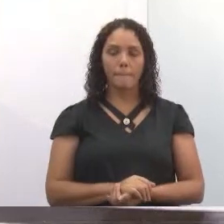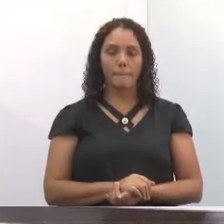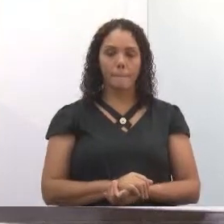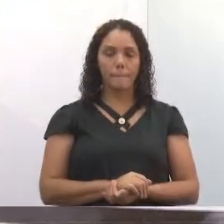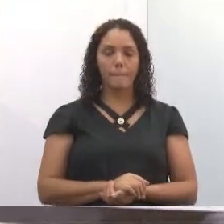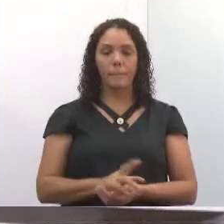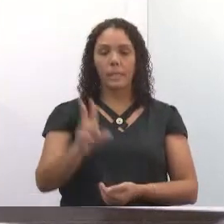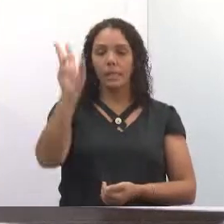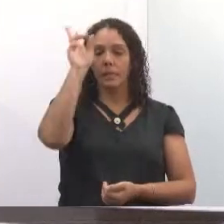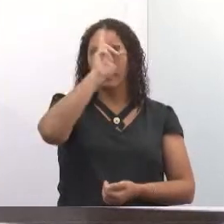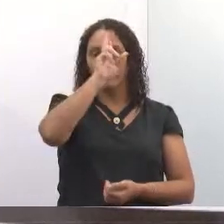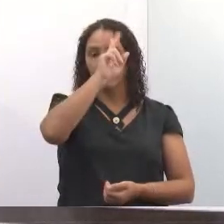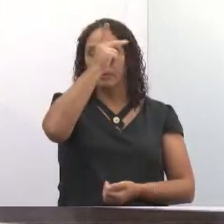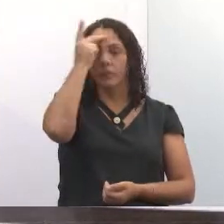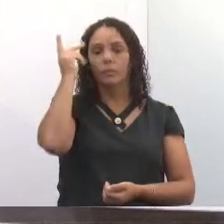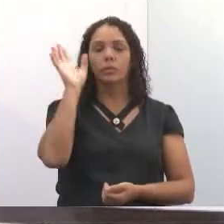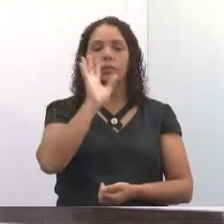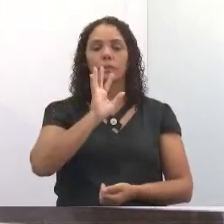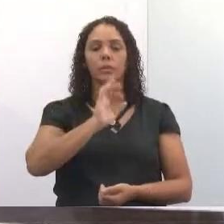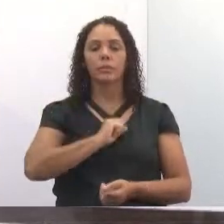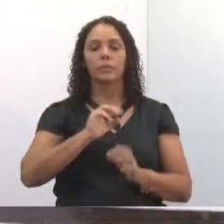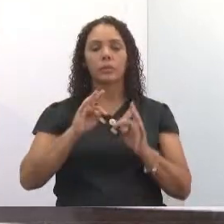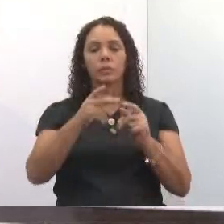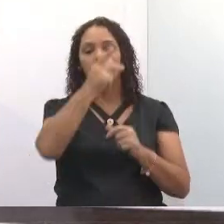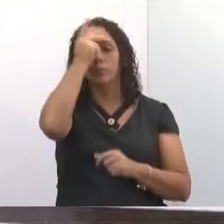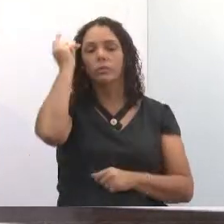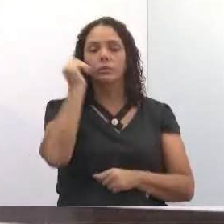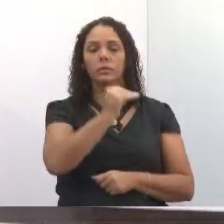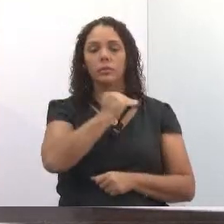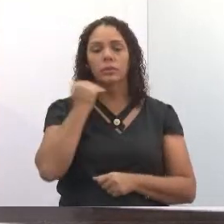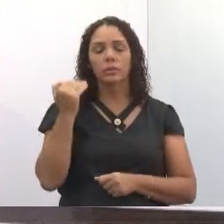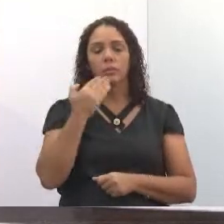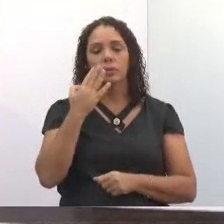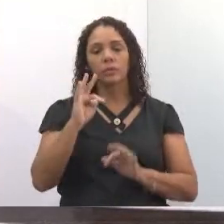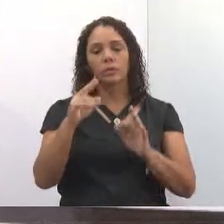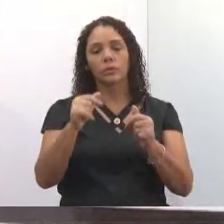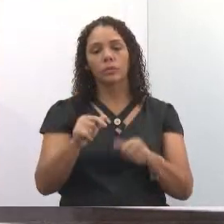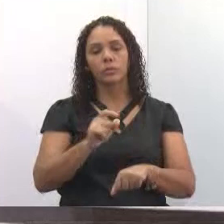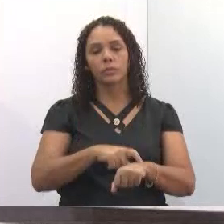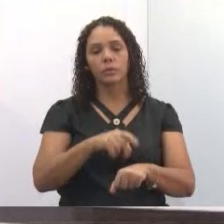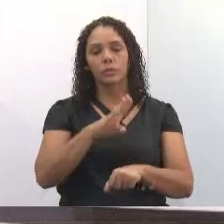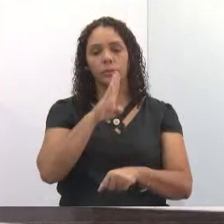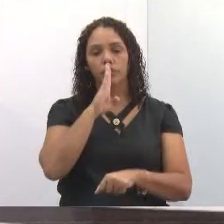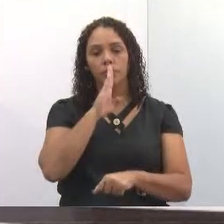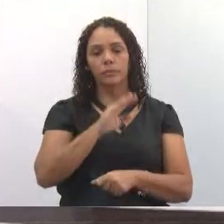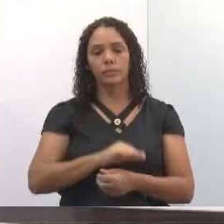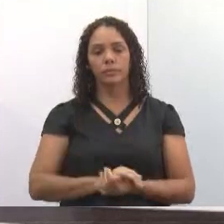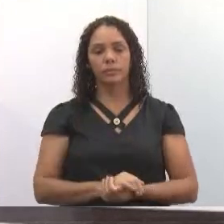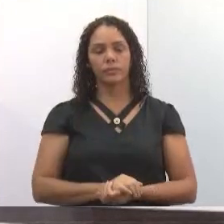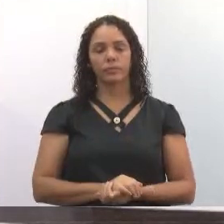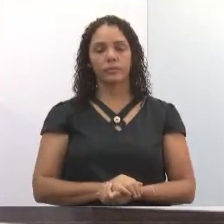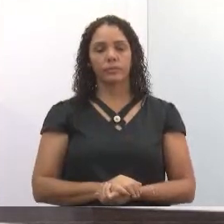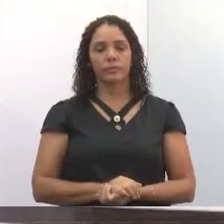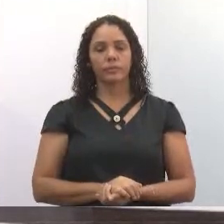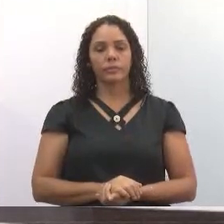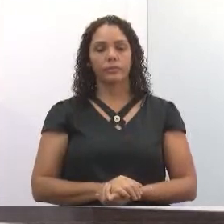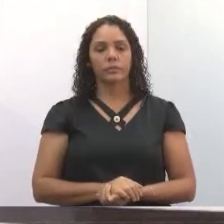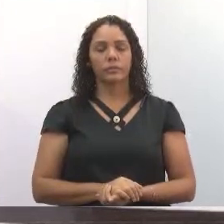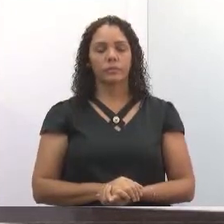Em memória dos entes queridos e de todos aqueles que partiram, convido a todos para que façamos alguns instantes de silêncio.